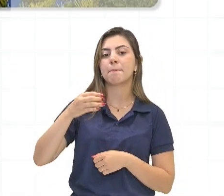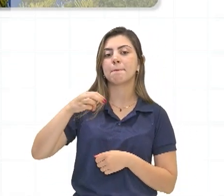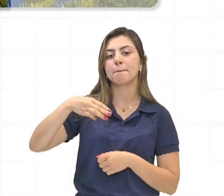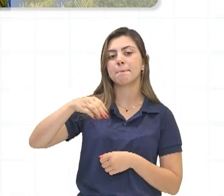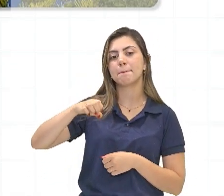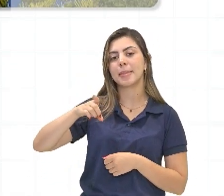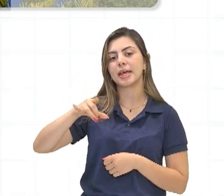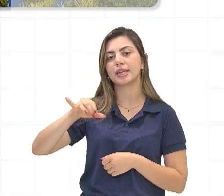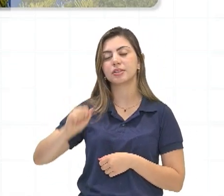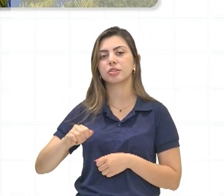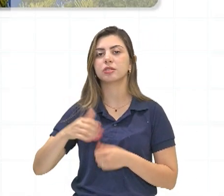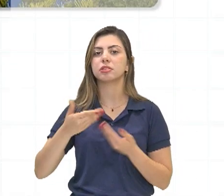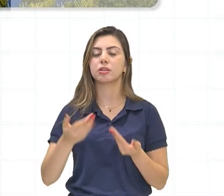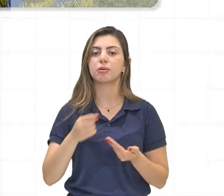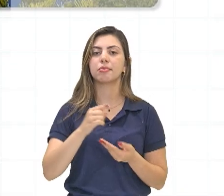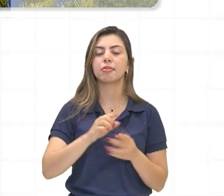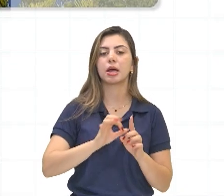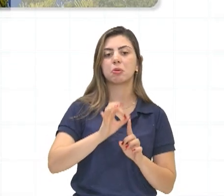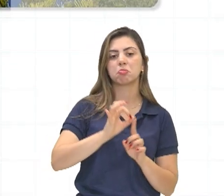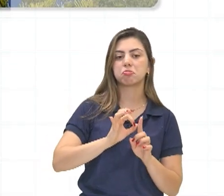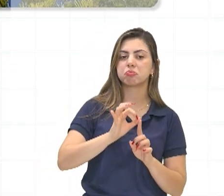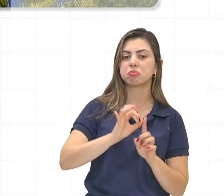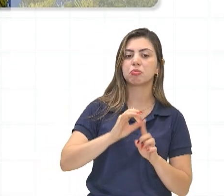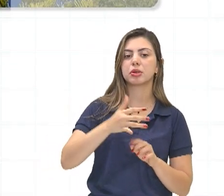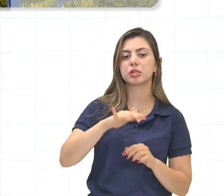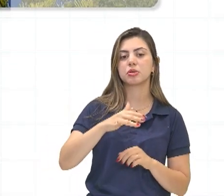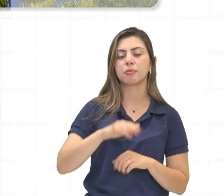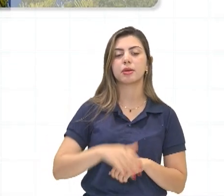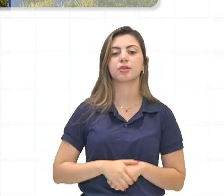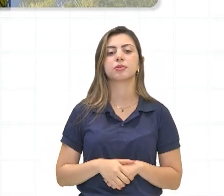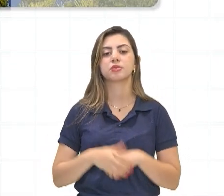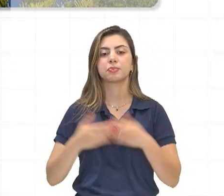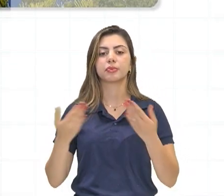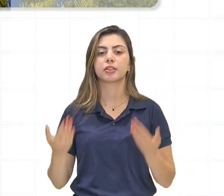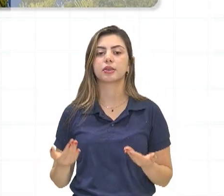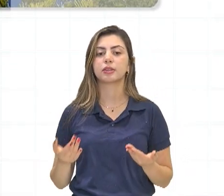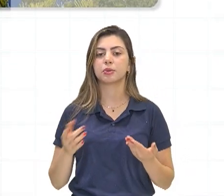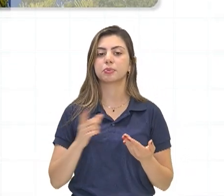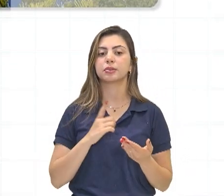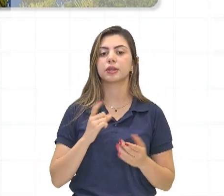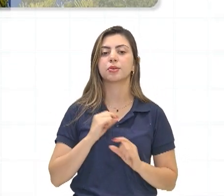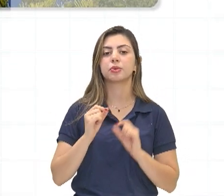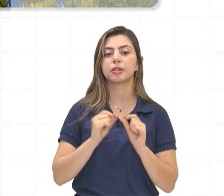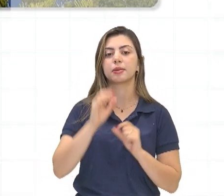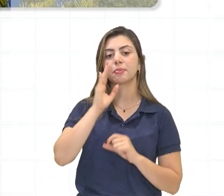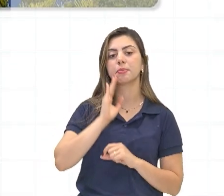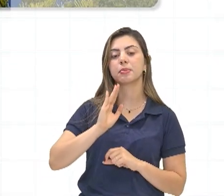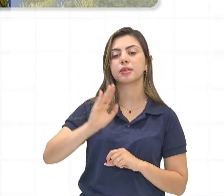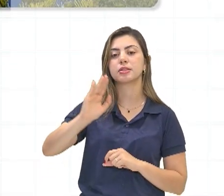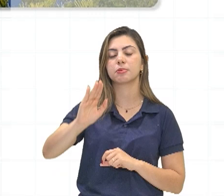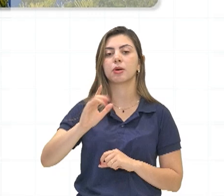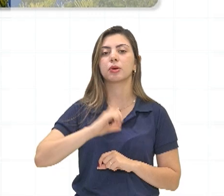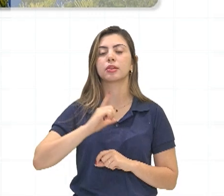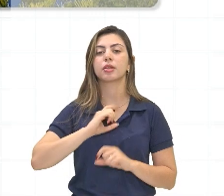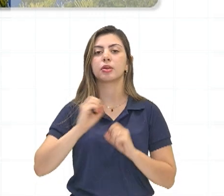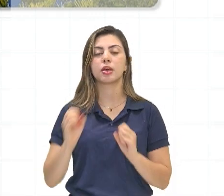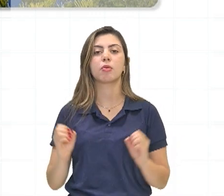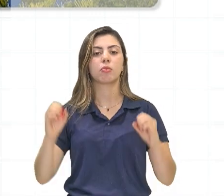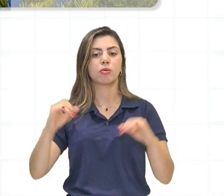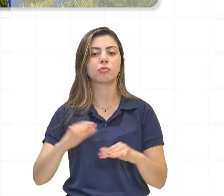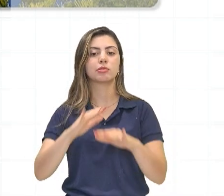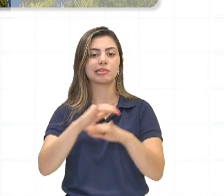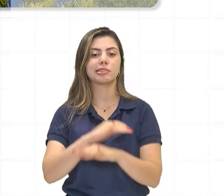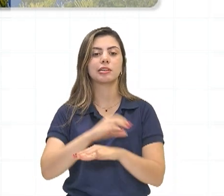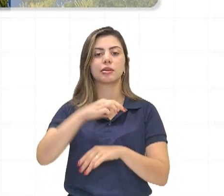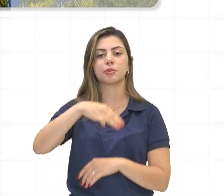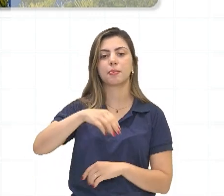clima mediterrâneo ocorre em áreas pontuais de média latitude, com destaque para a faixa banhada pelo mar